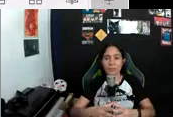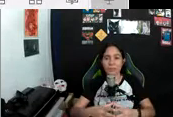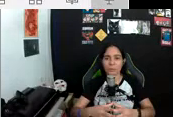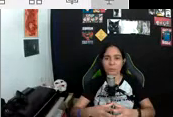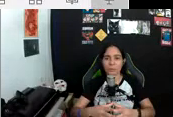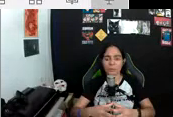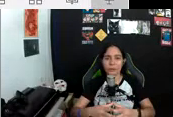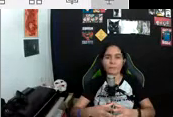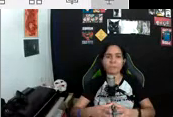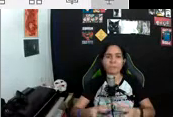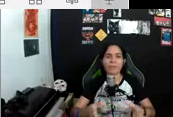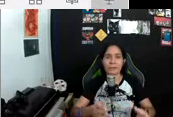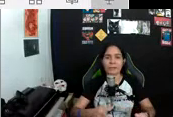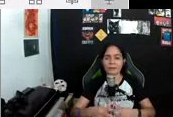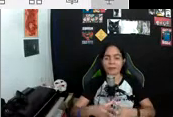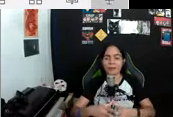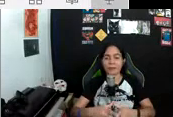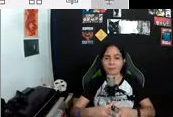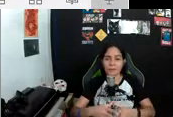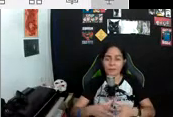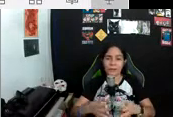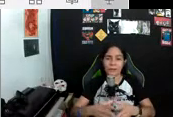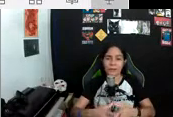não teria nenhuma complicação. Então,